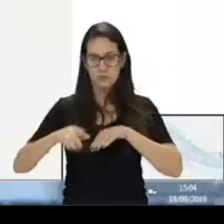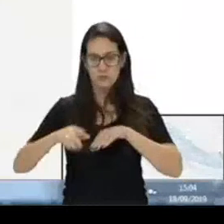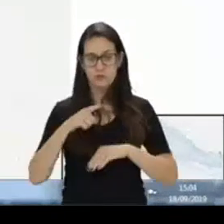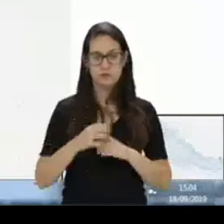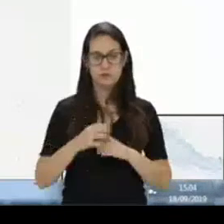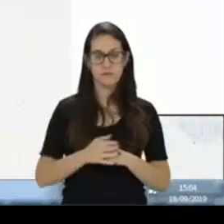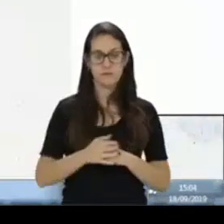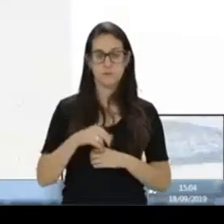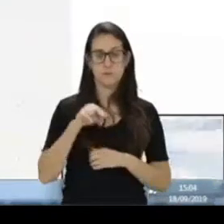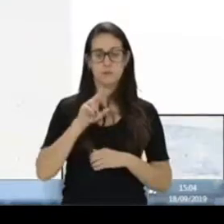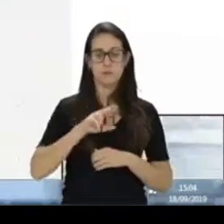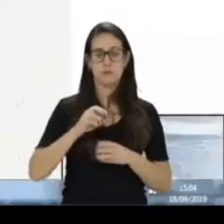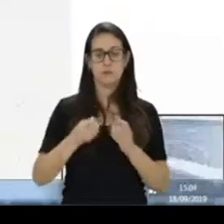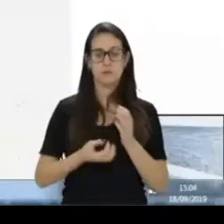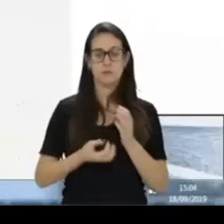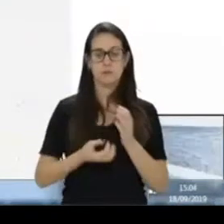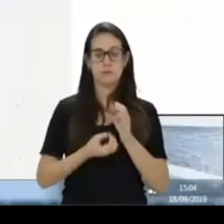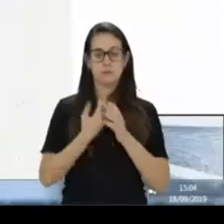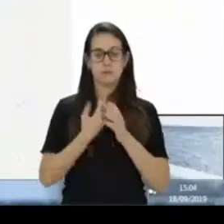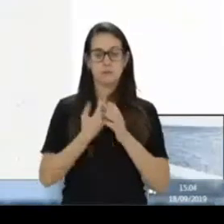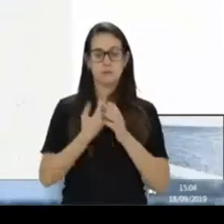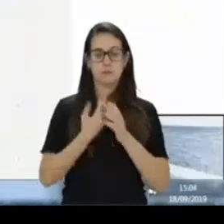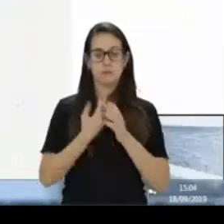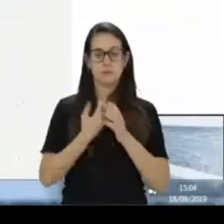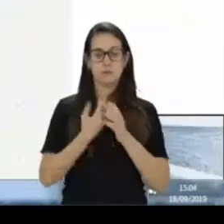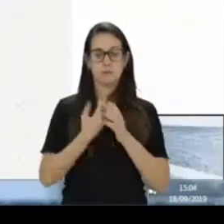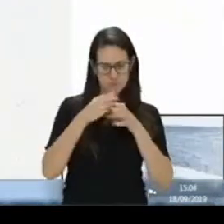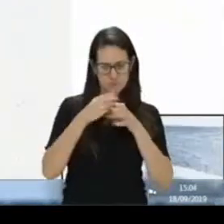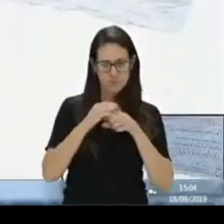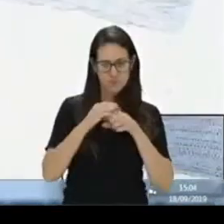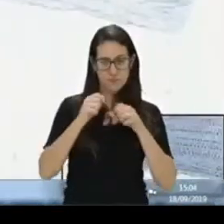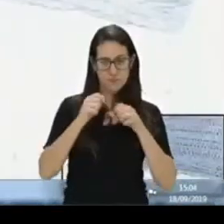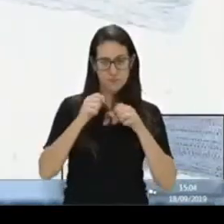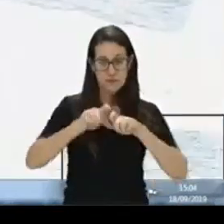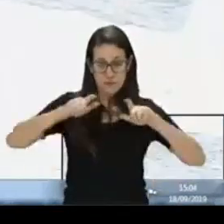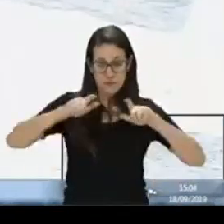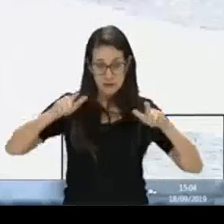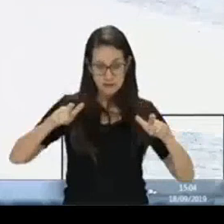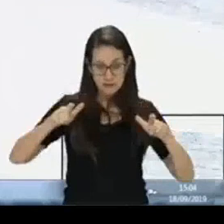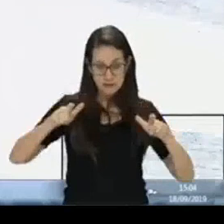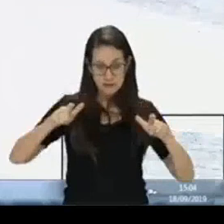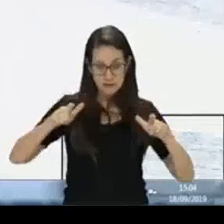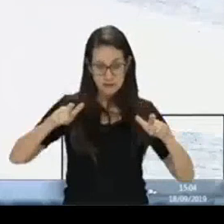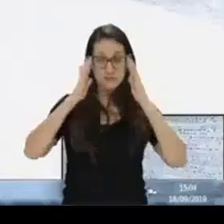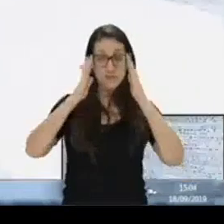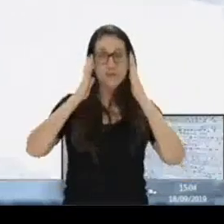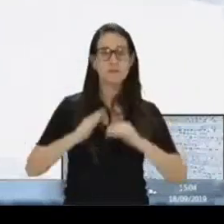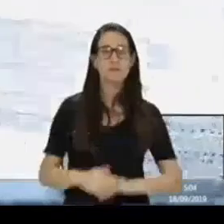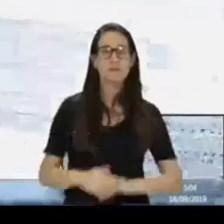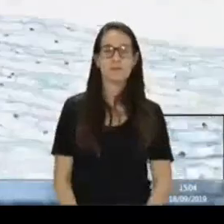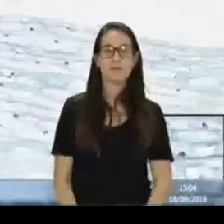que foram utilizados para a produção dessa lâmina. Quando eu amplio, então,